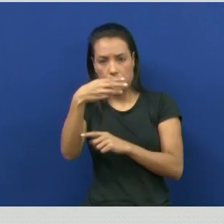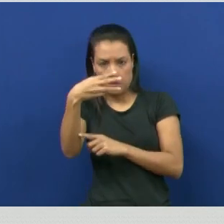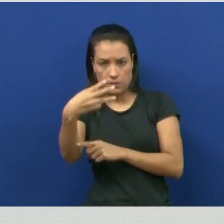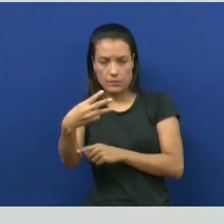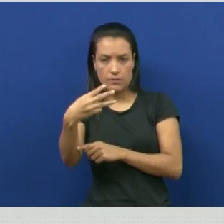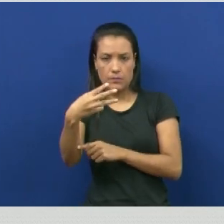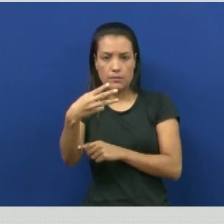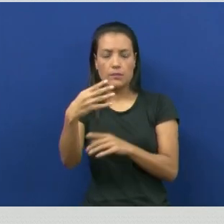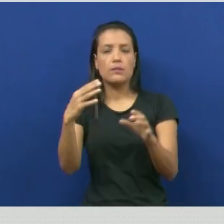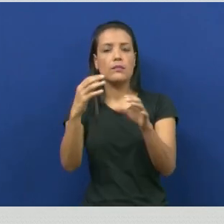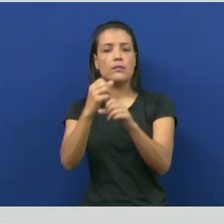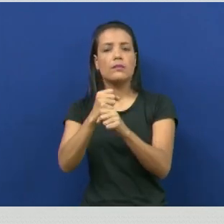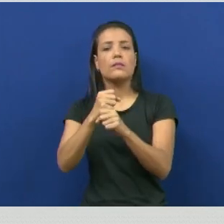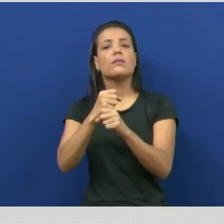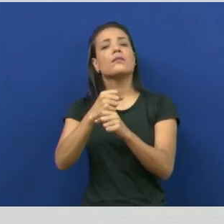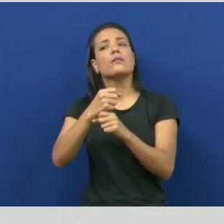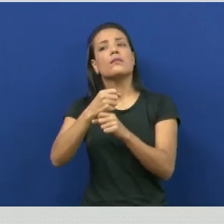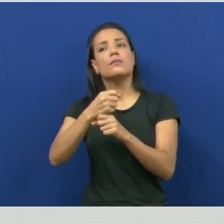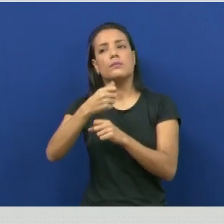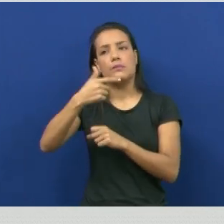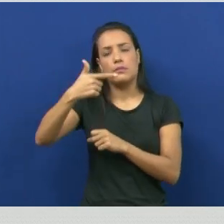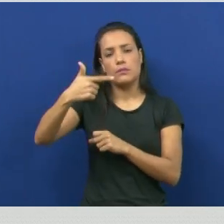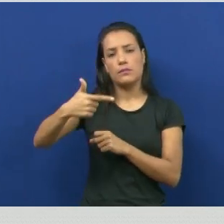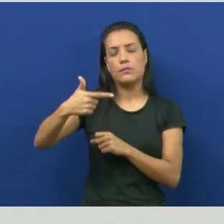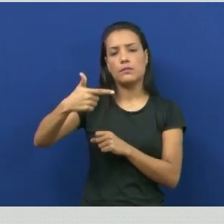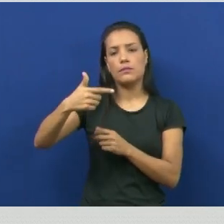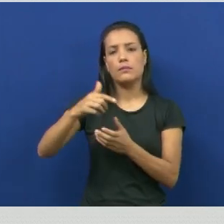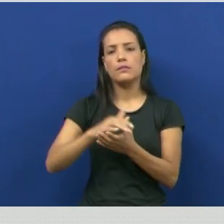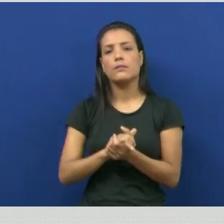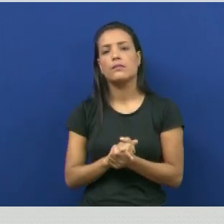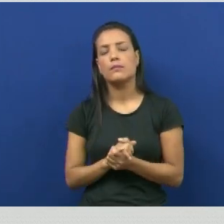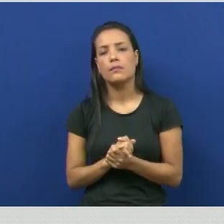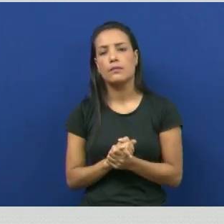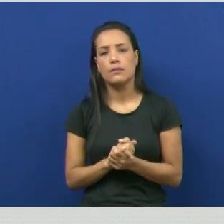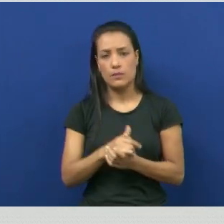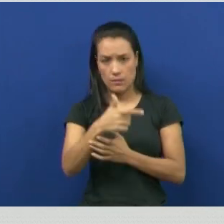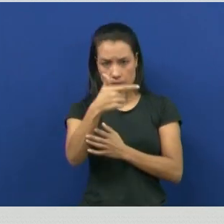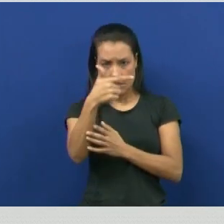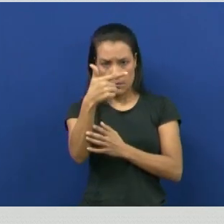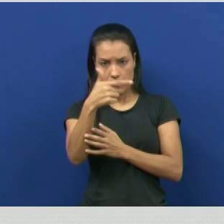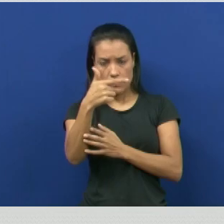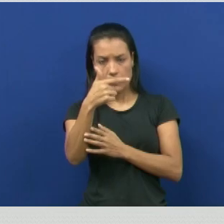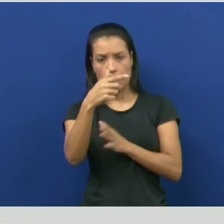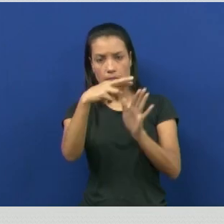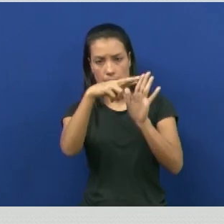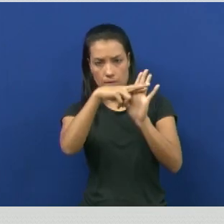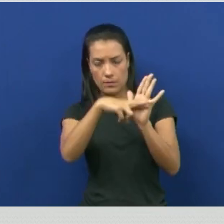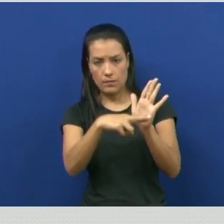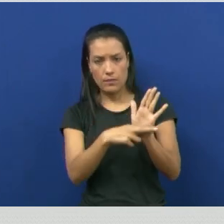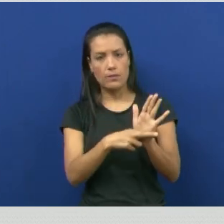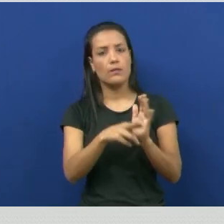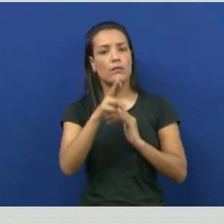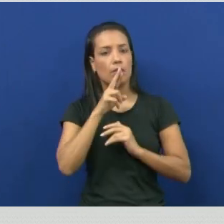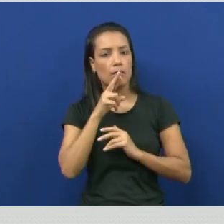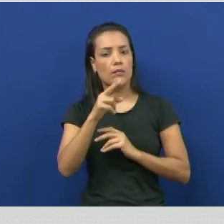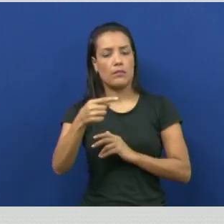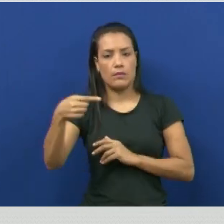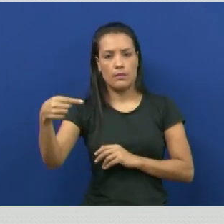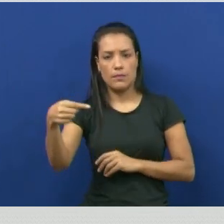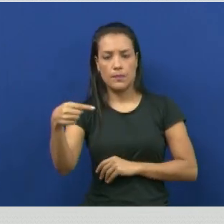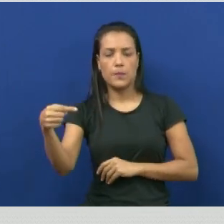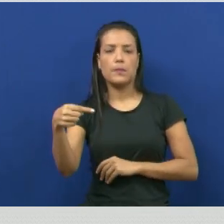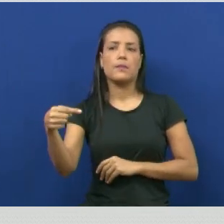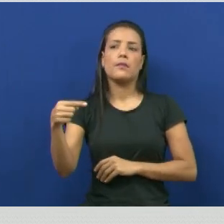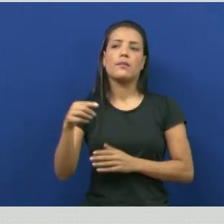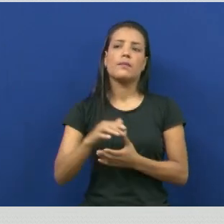2. Mais vezes menos, a nossa segunda regrinha ali diz que vai dar menos, certo? Então, coloquei o menos ali,